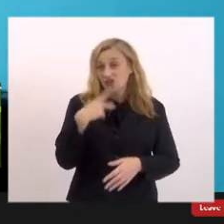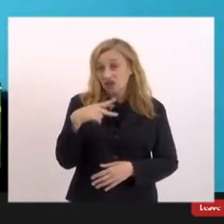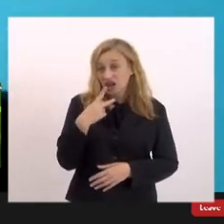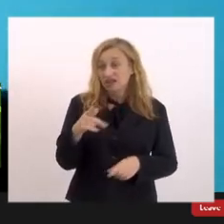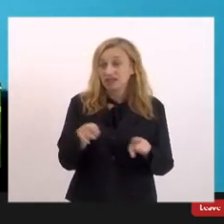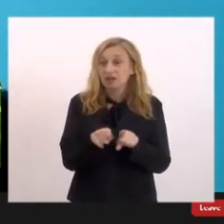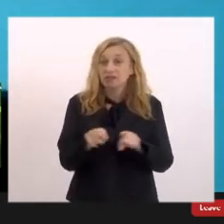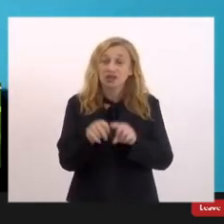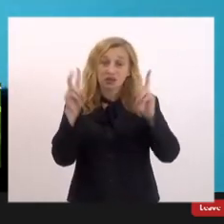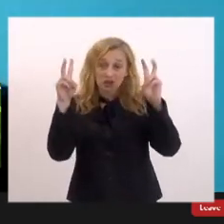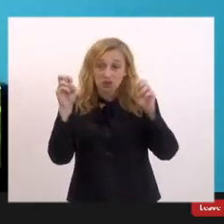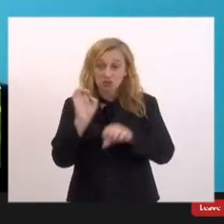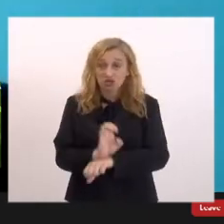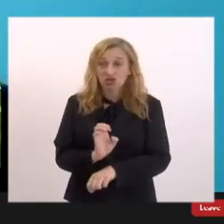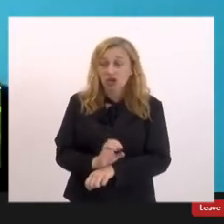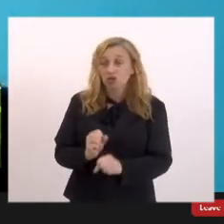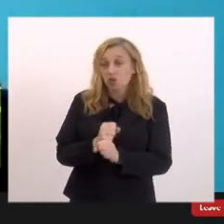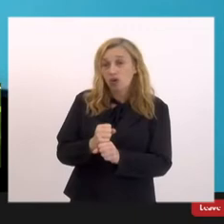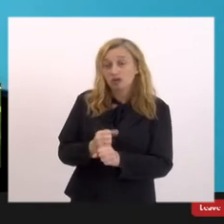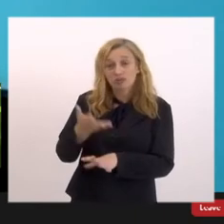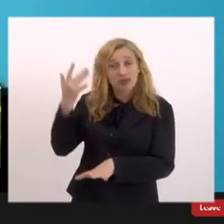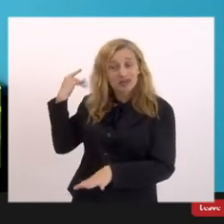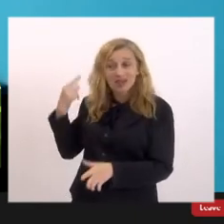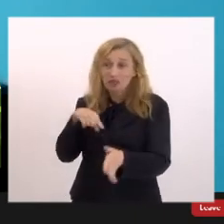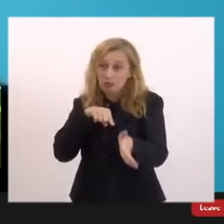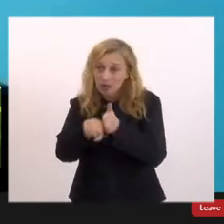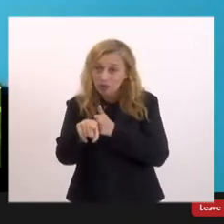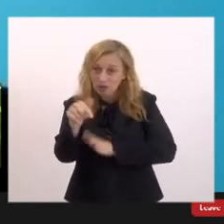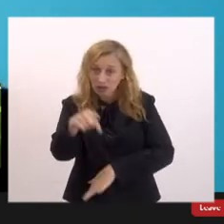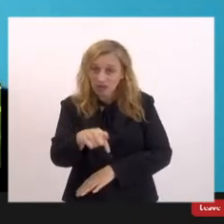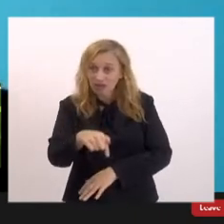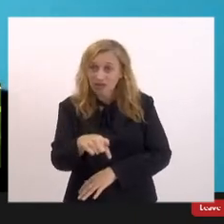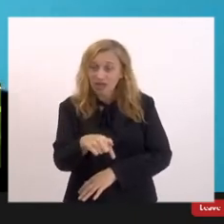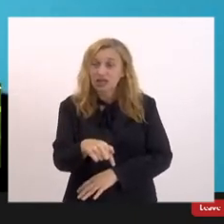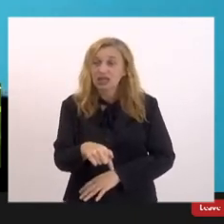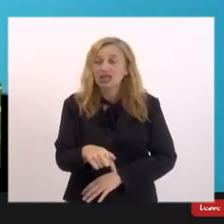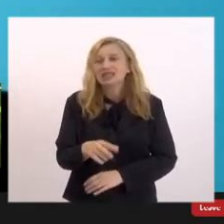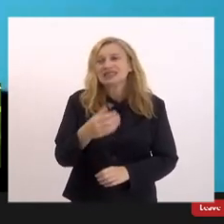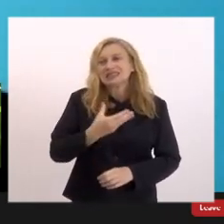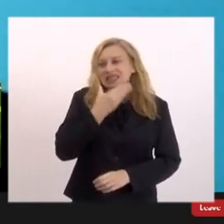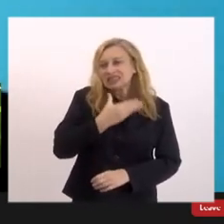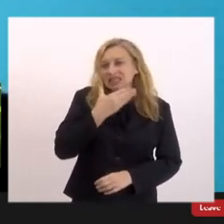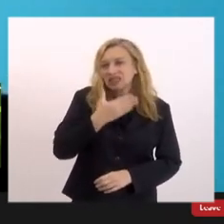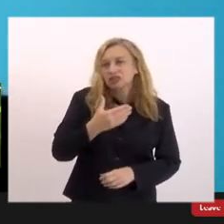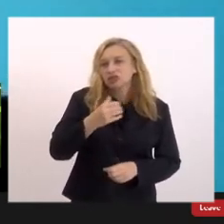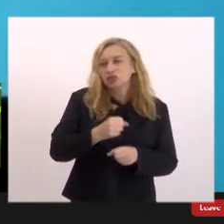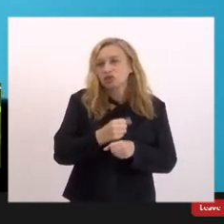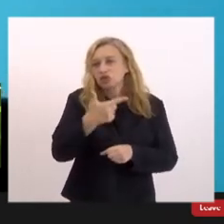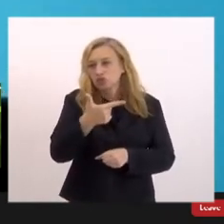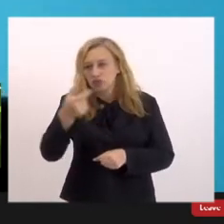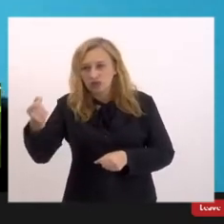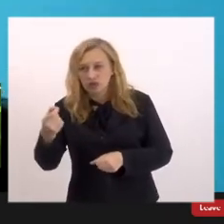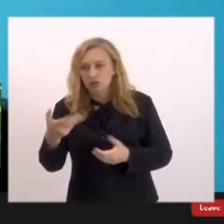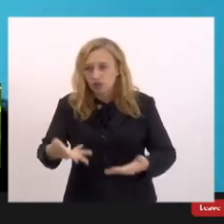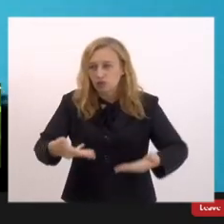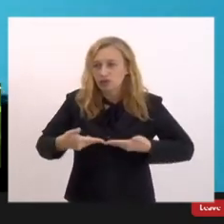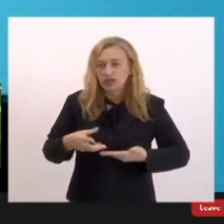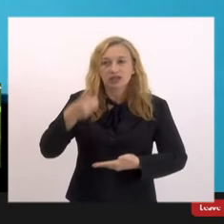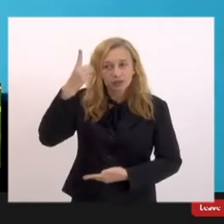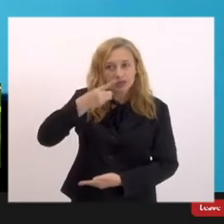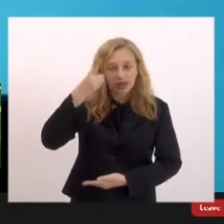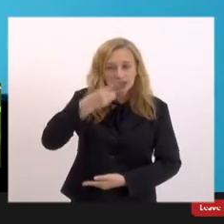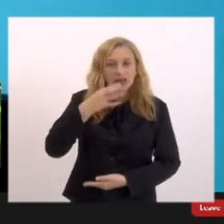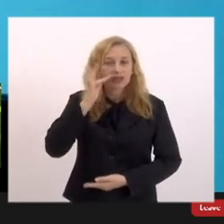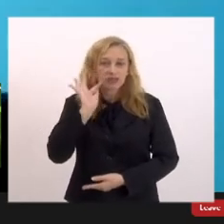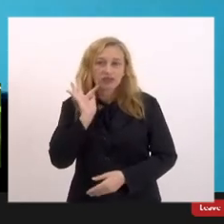para a questão do Estado, que ano passado eu fiz essa pergunta aqui em dezembro de 2020, eu fui convidada pelo deputado também